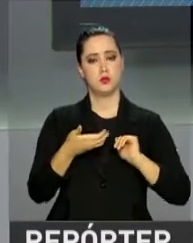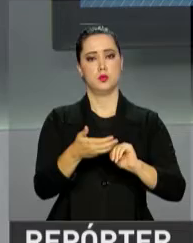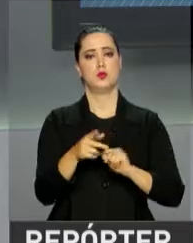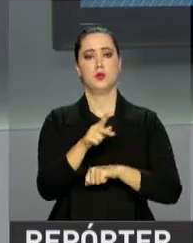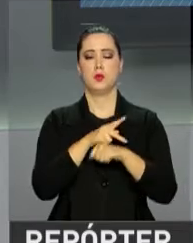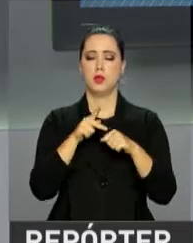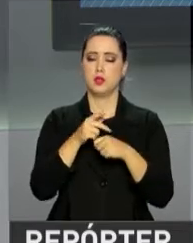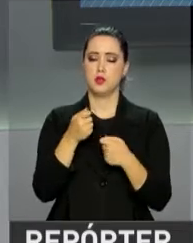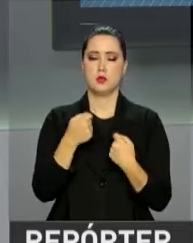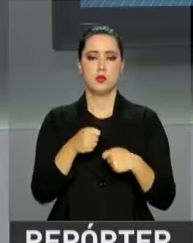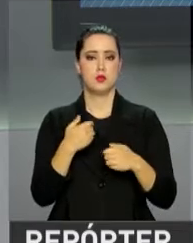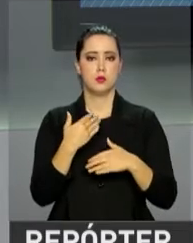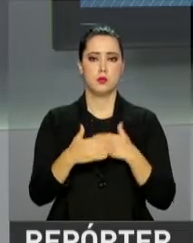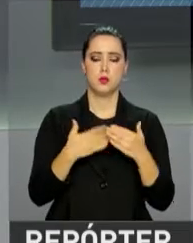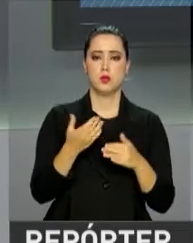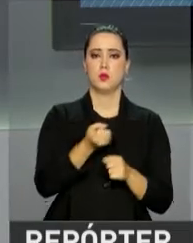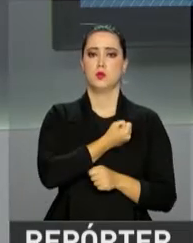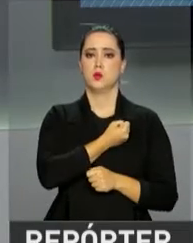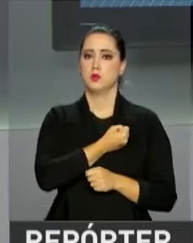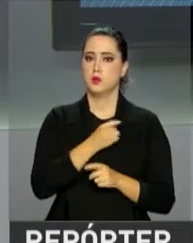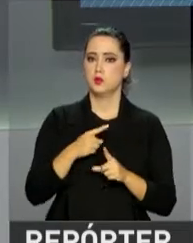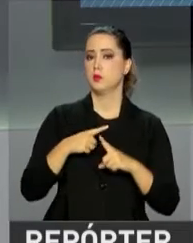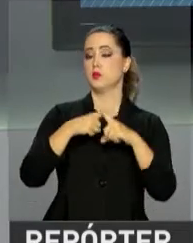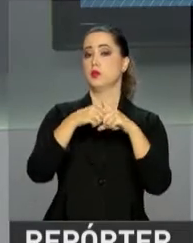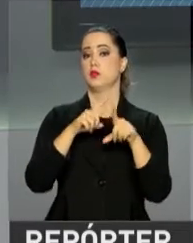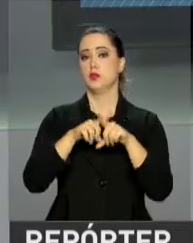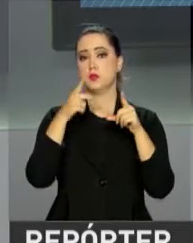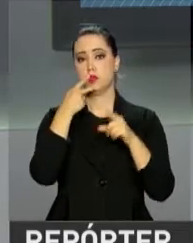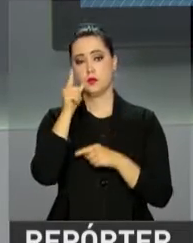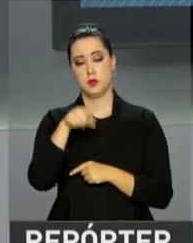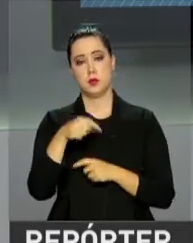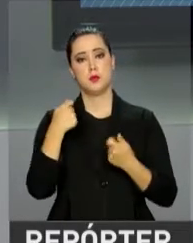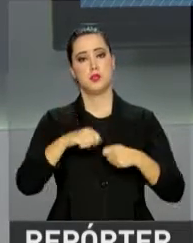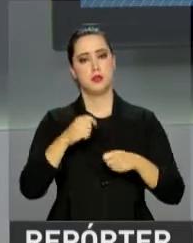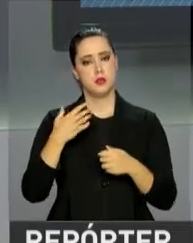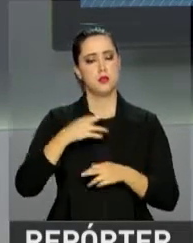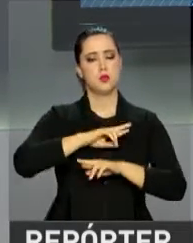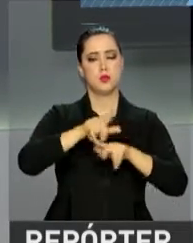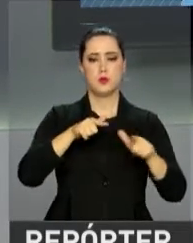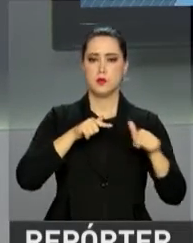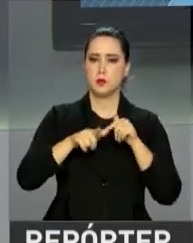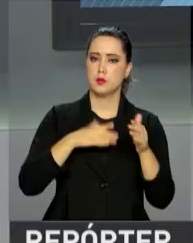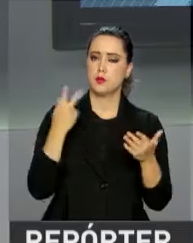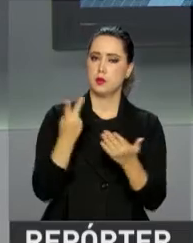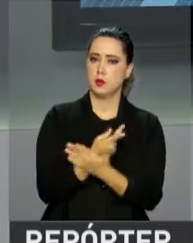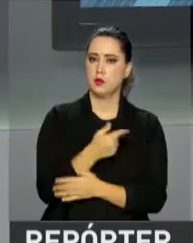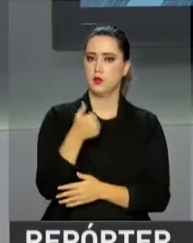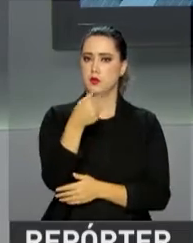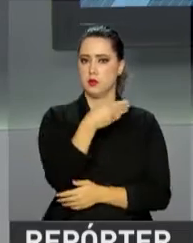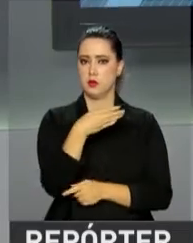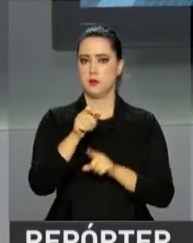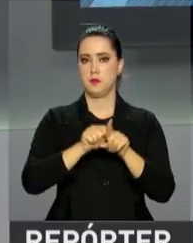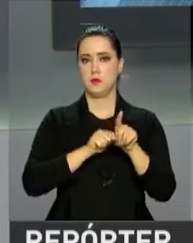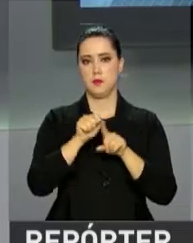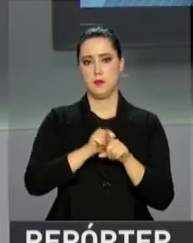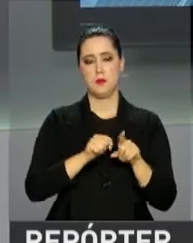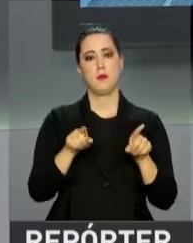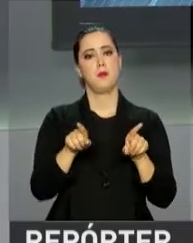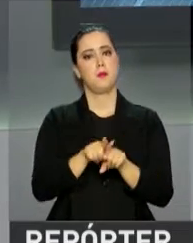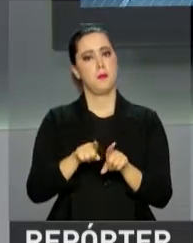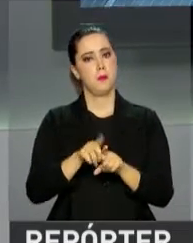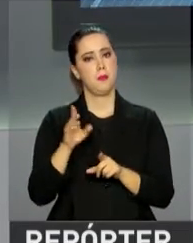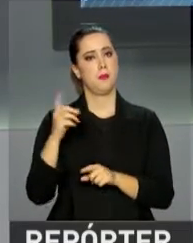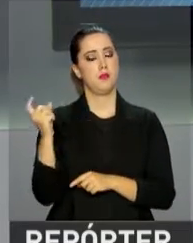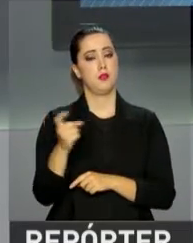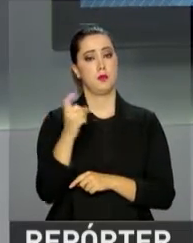país não teria tanto os índices positivos mas ressaltou que ainda há muito a ser feito nos próximos 14 meses temer destacou